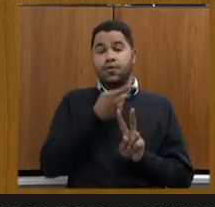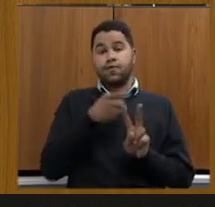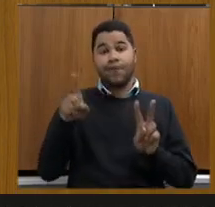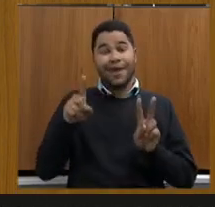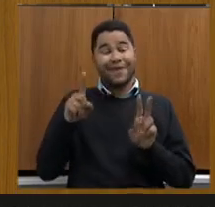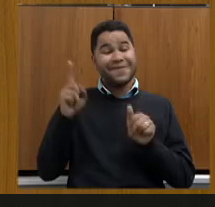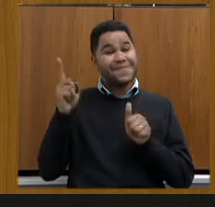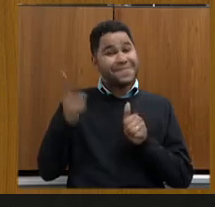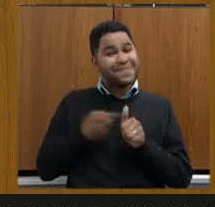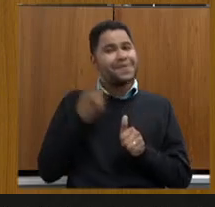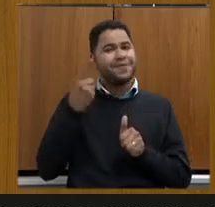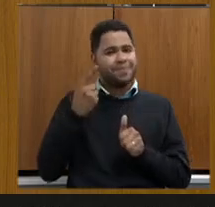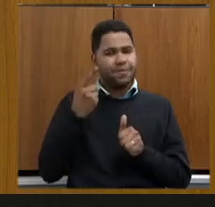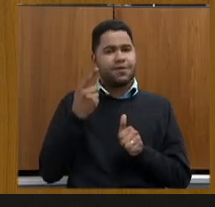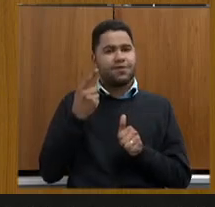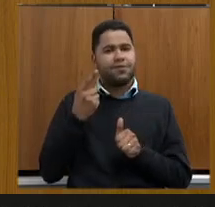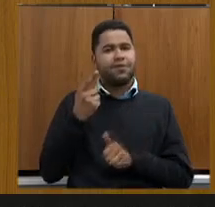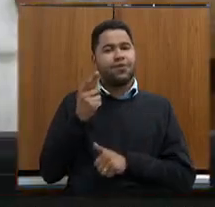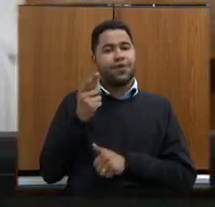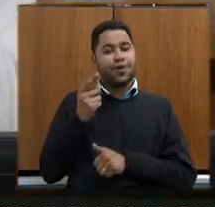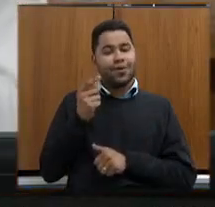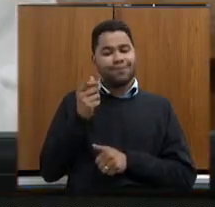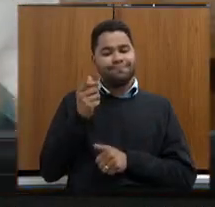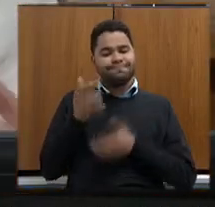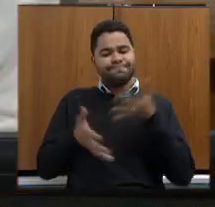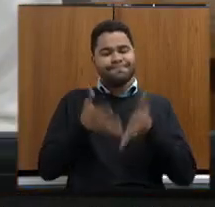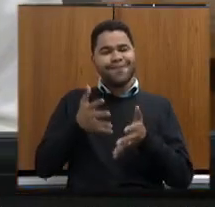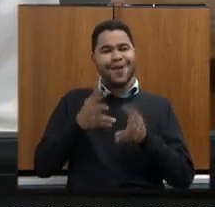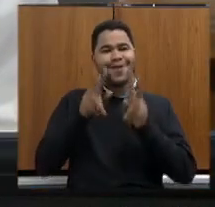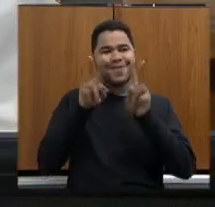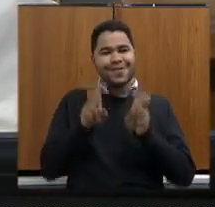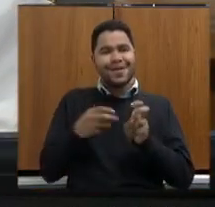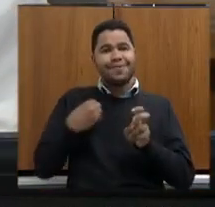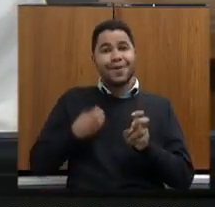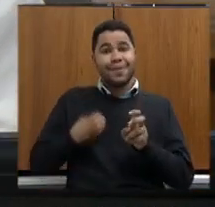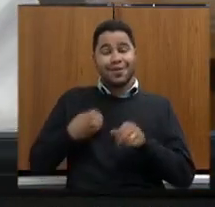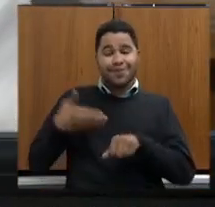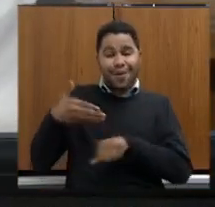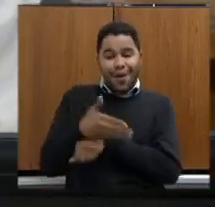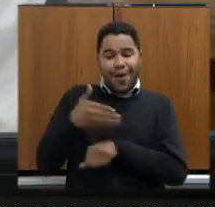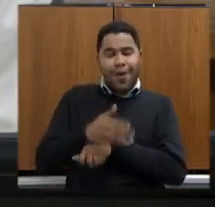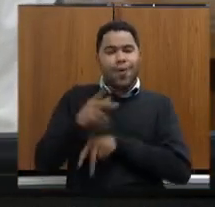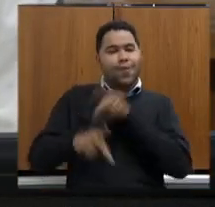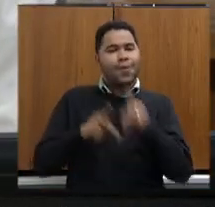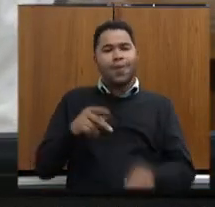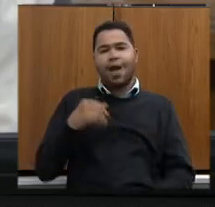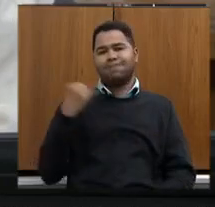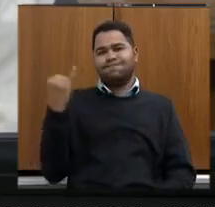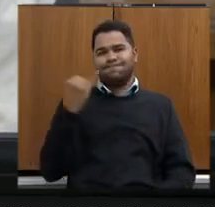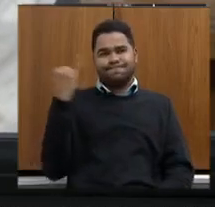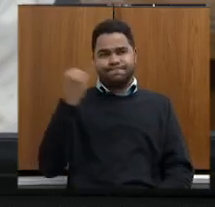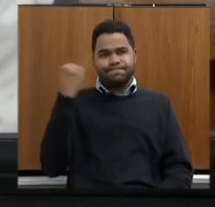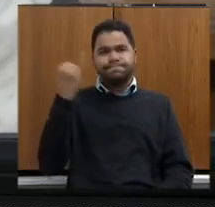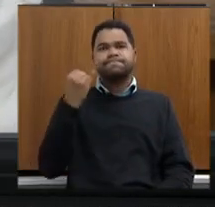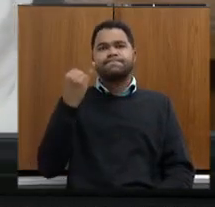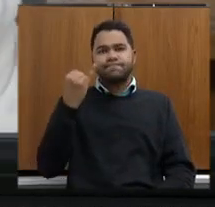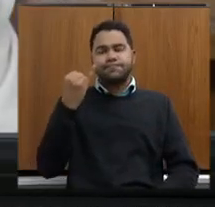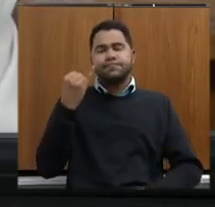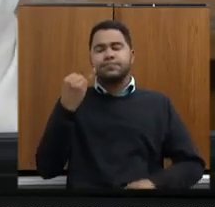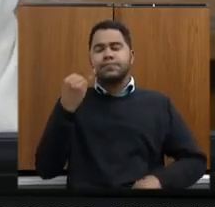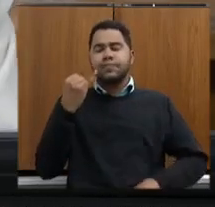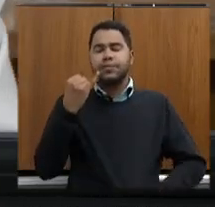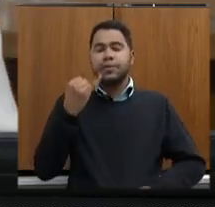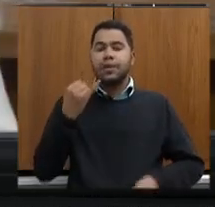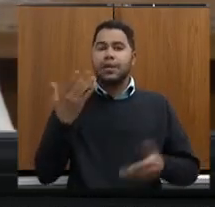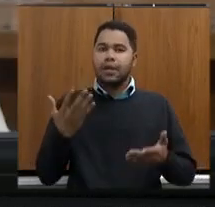o primeiro lugar eu queria falar Deputado que para nós o tema da Participação Popular ele é um tema importantíssimo né se é o